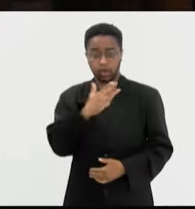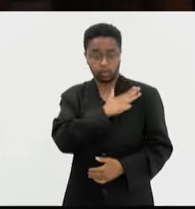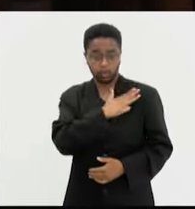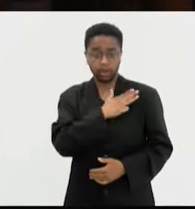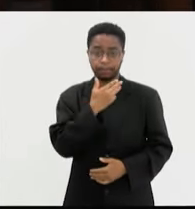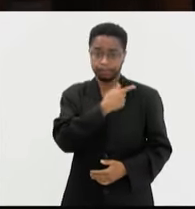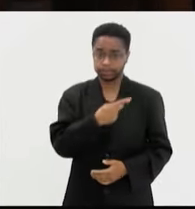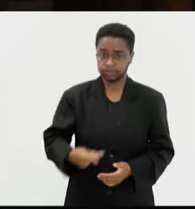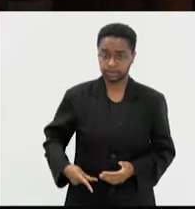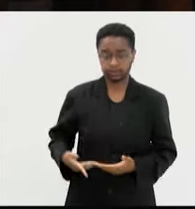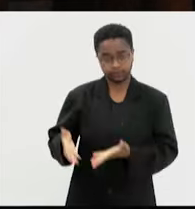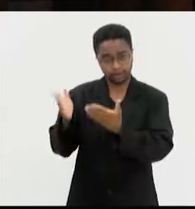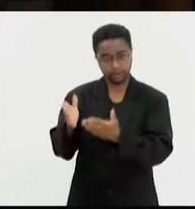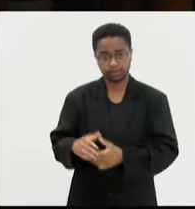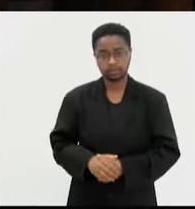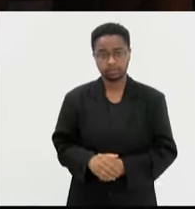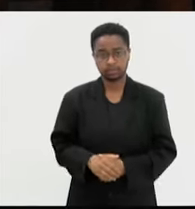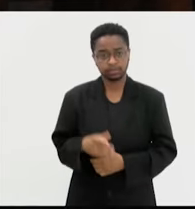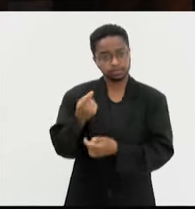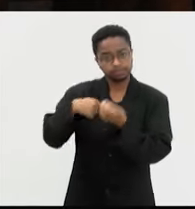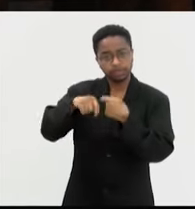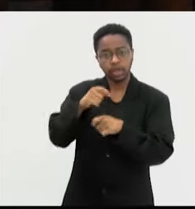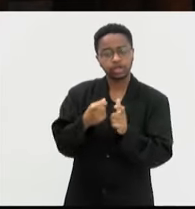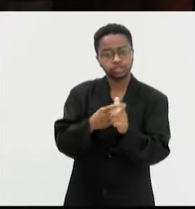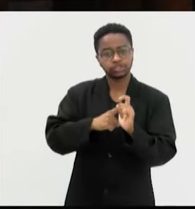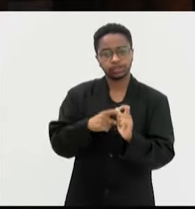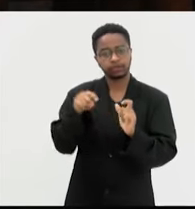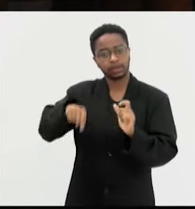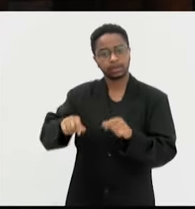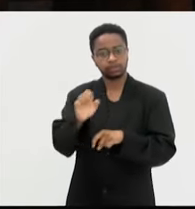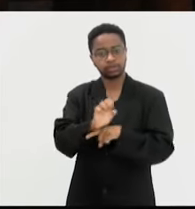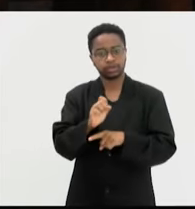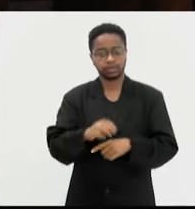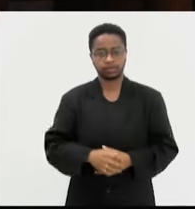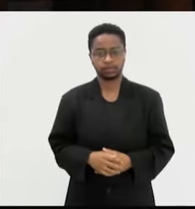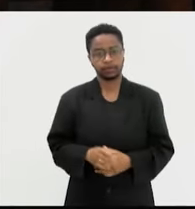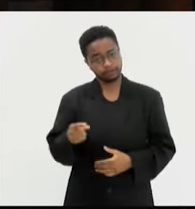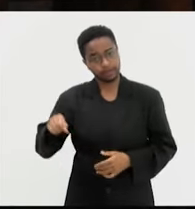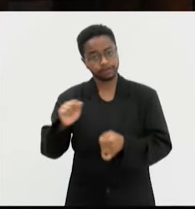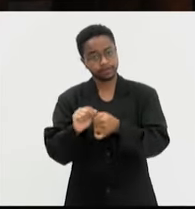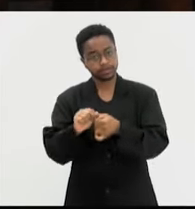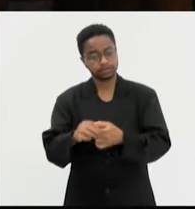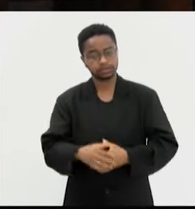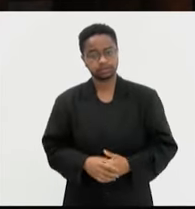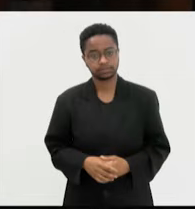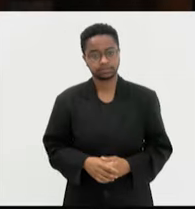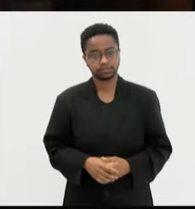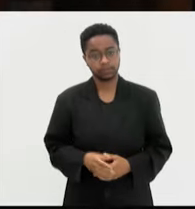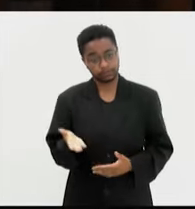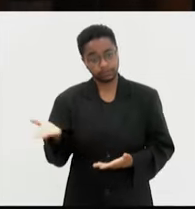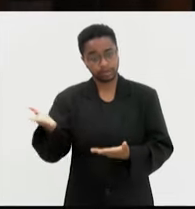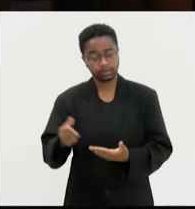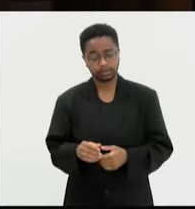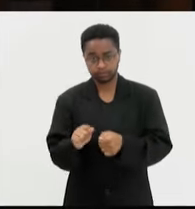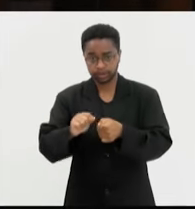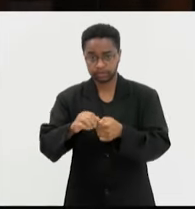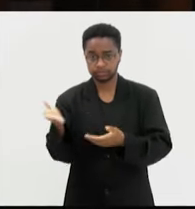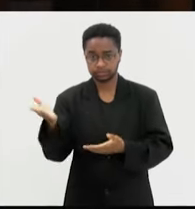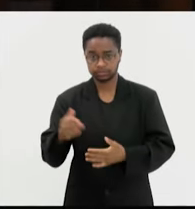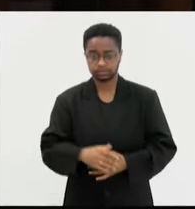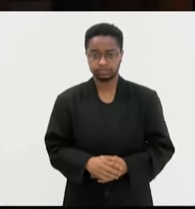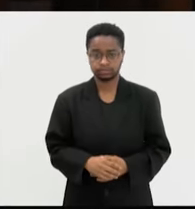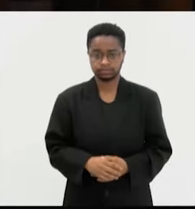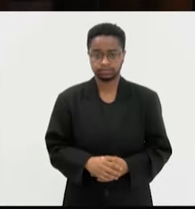presidente a renegociar a dívida com o Estado faz essa parte faz isso